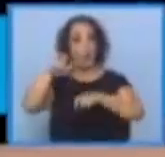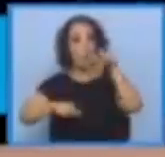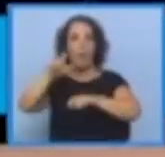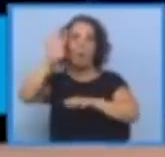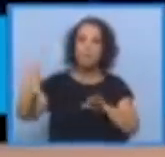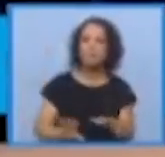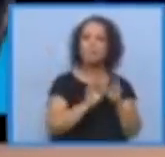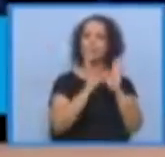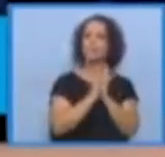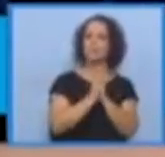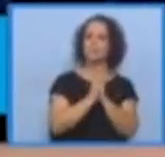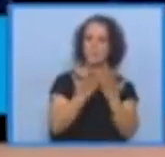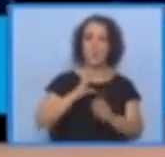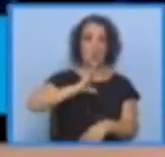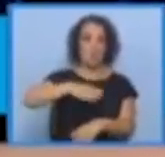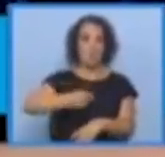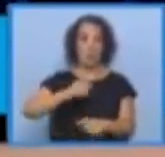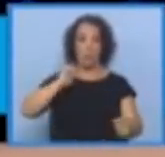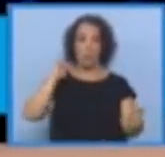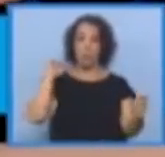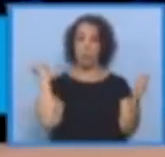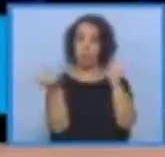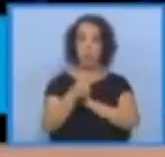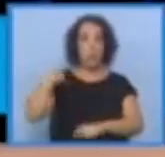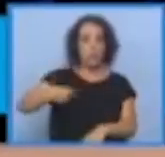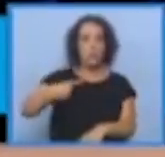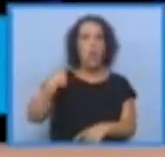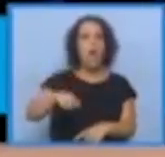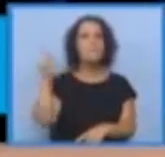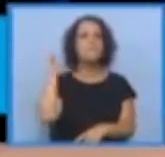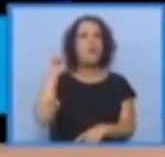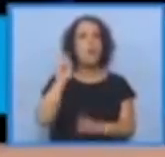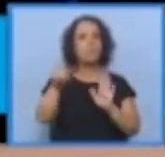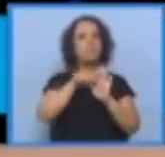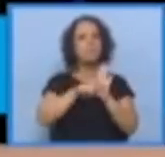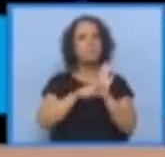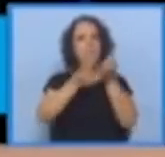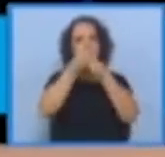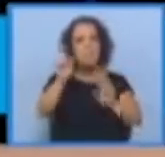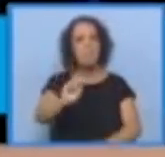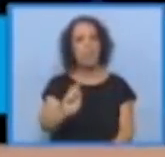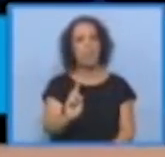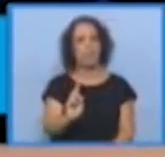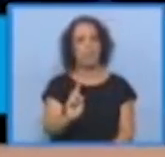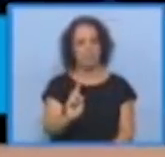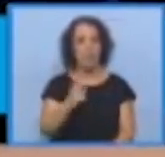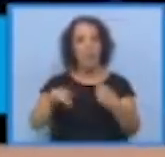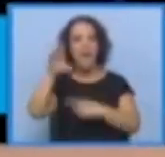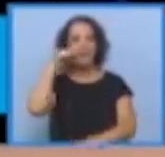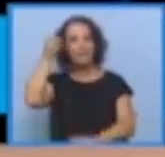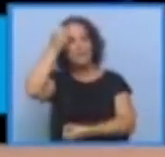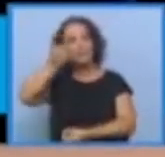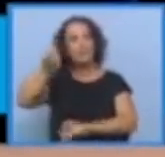Porque há valores, neste mundo que muda todos os dias, há valores que não desaparecem, não é? Claro. E os adultos esqueceram-se disso. E a